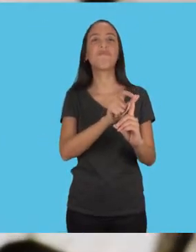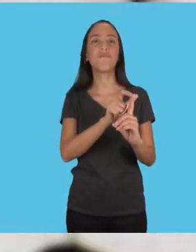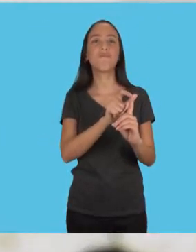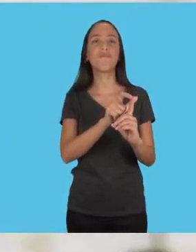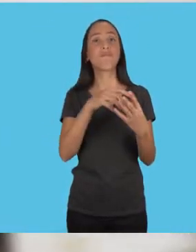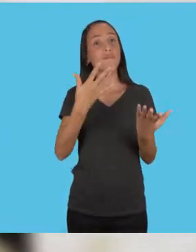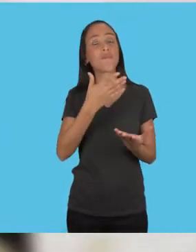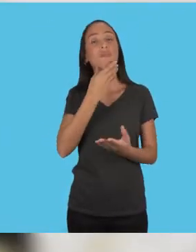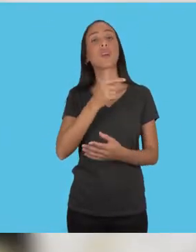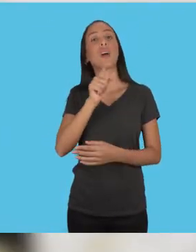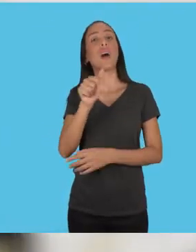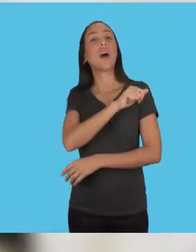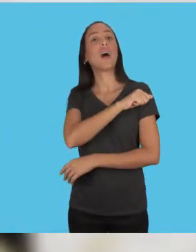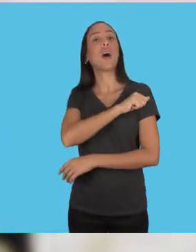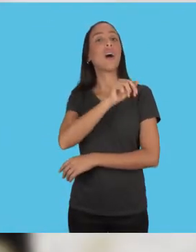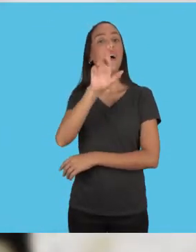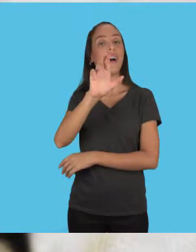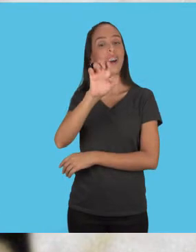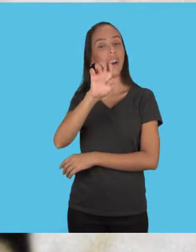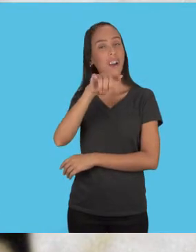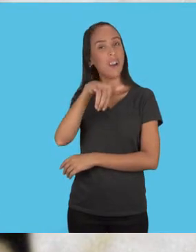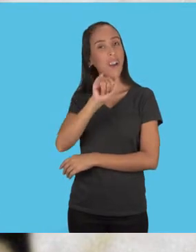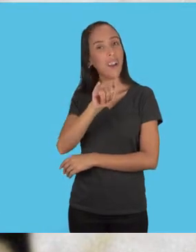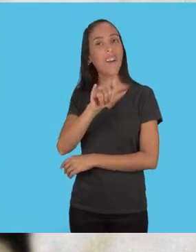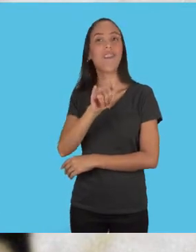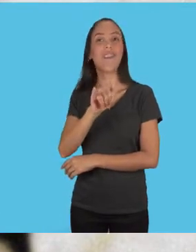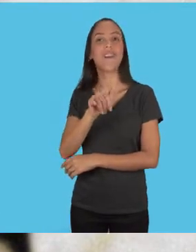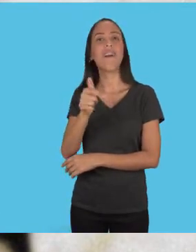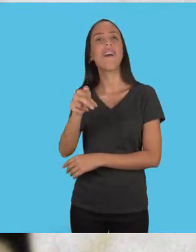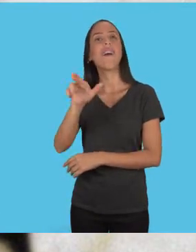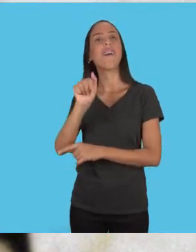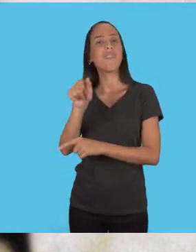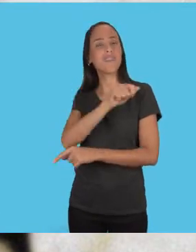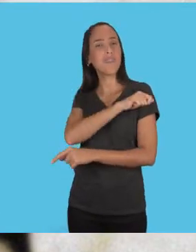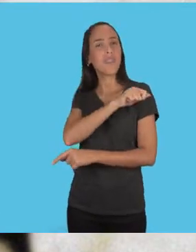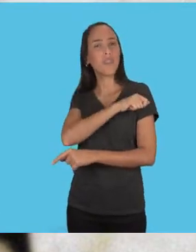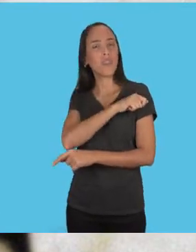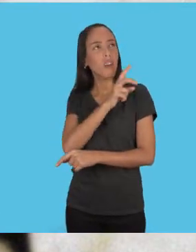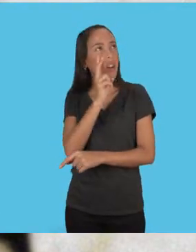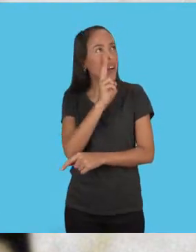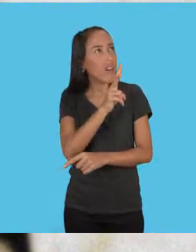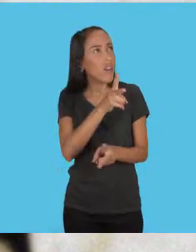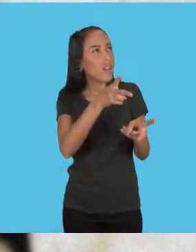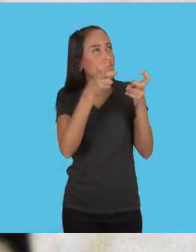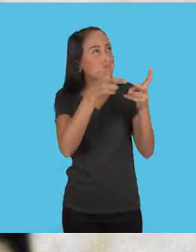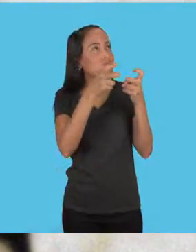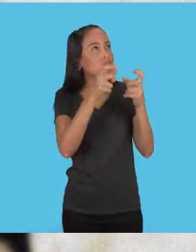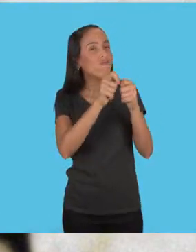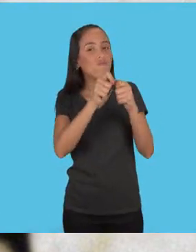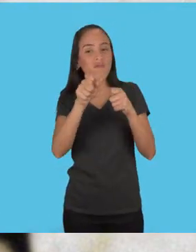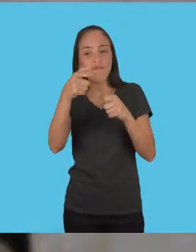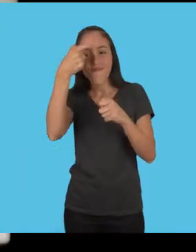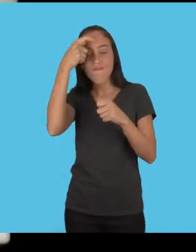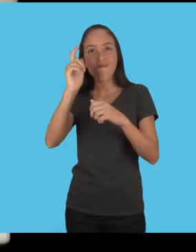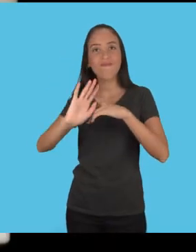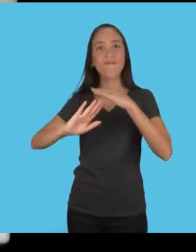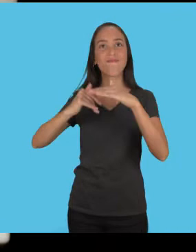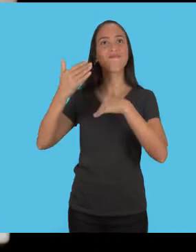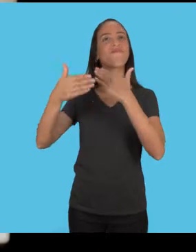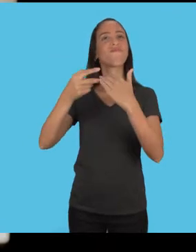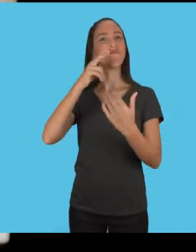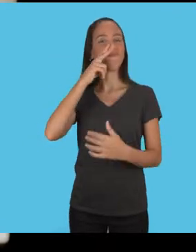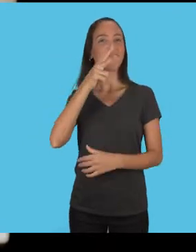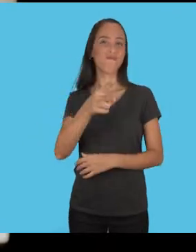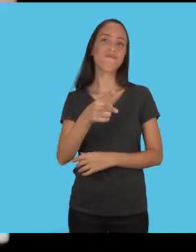o rei foi um desses que desenvolveram isso muito fortemente.